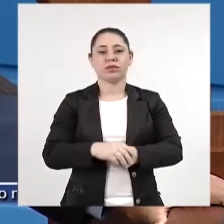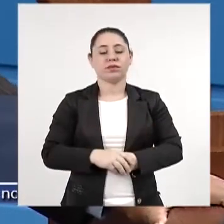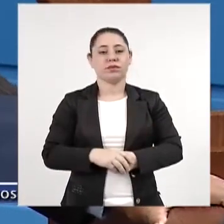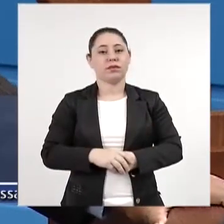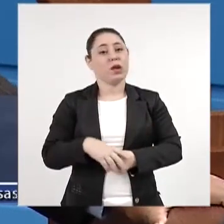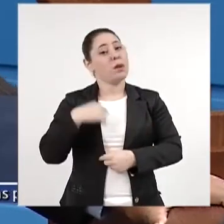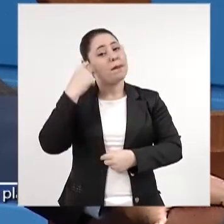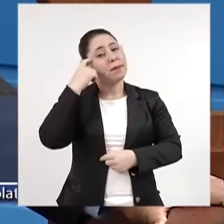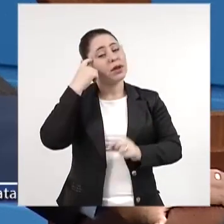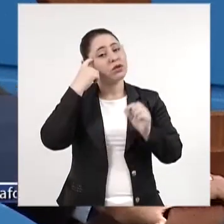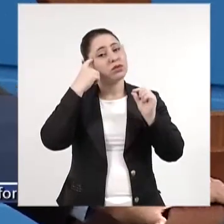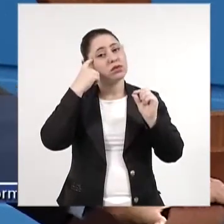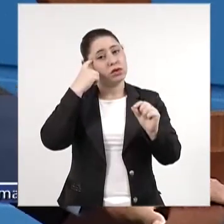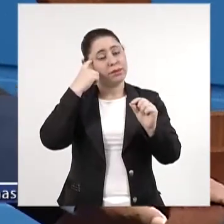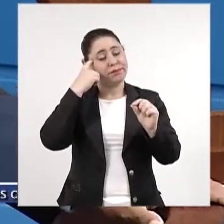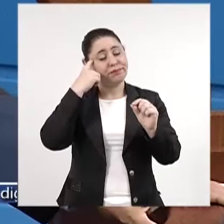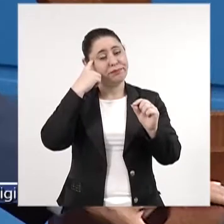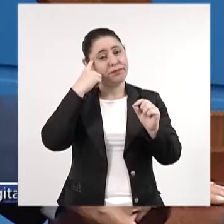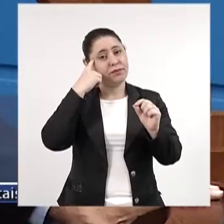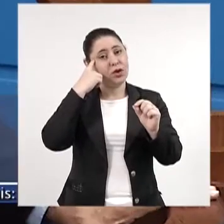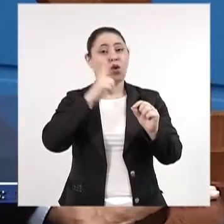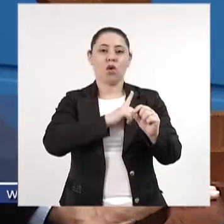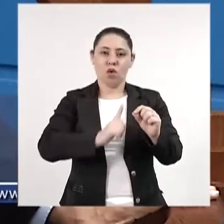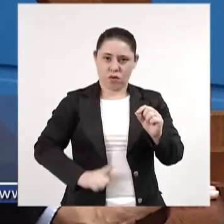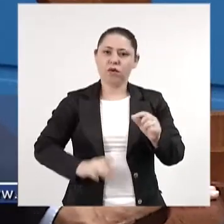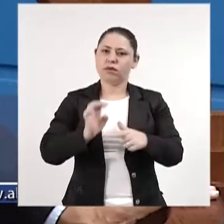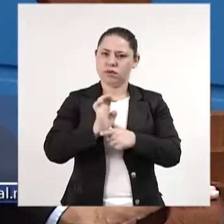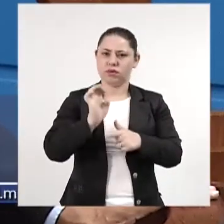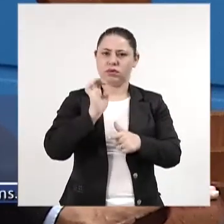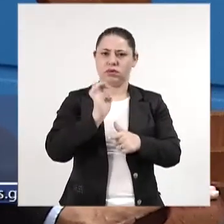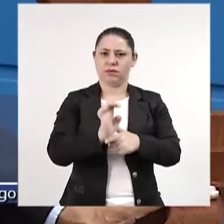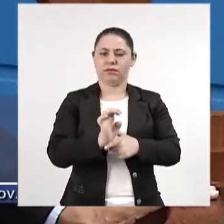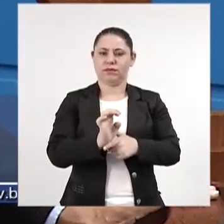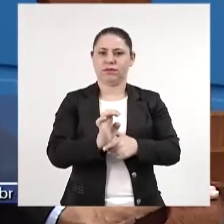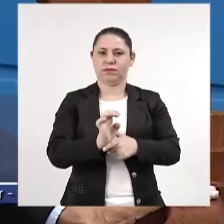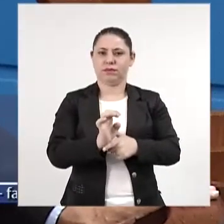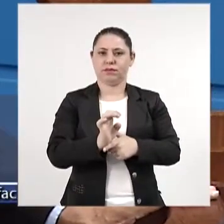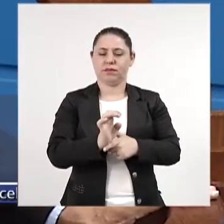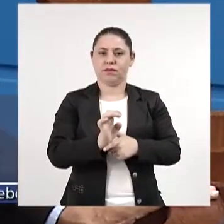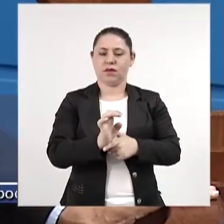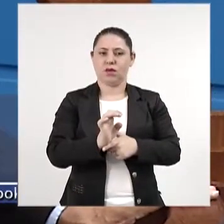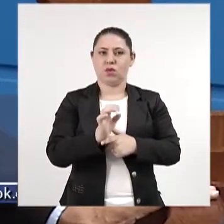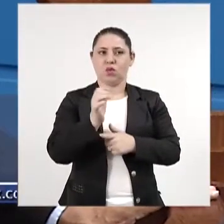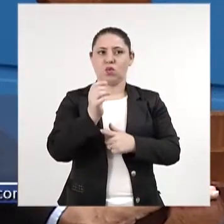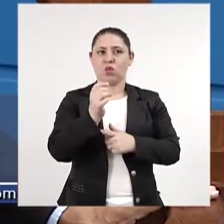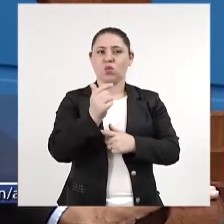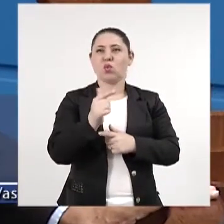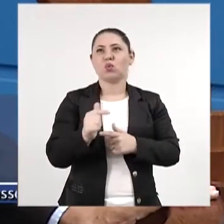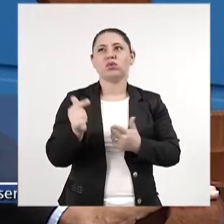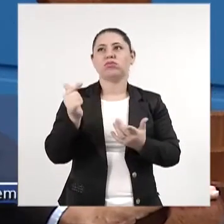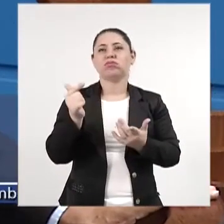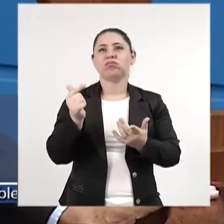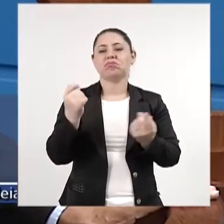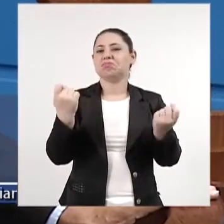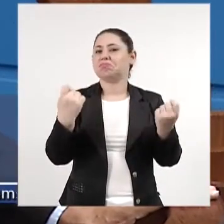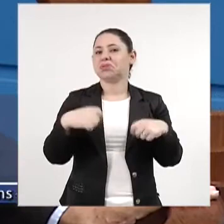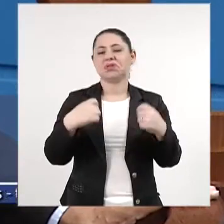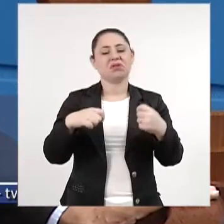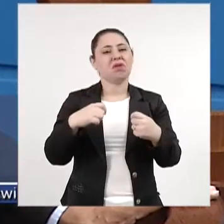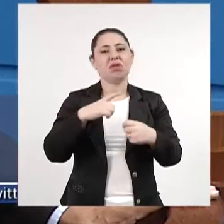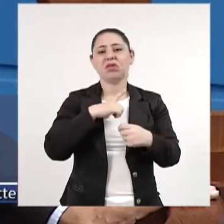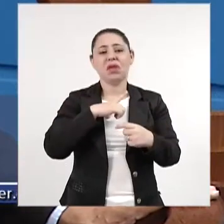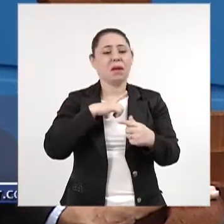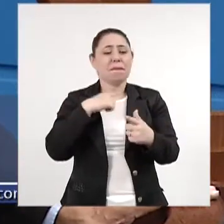Então, eu acho que o governo do Estado não teria